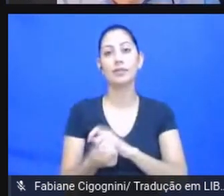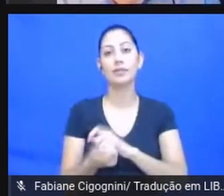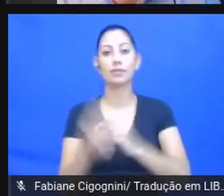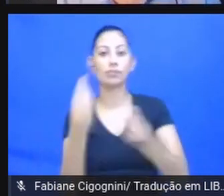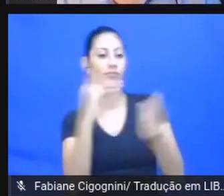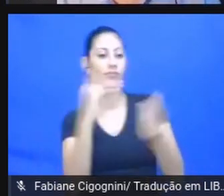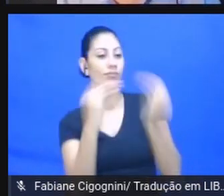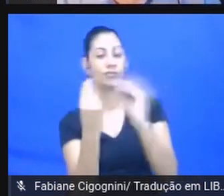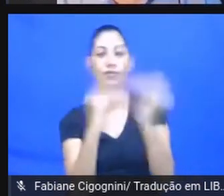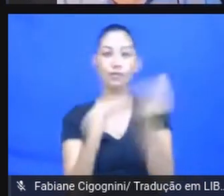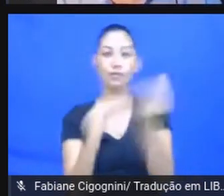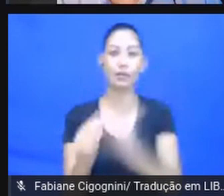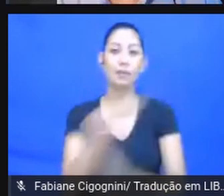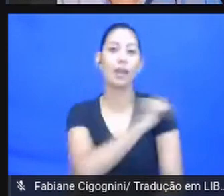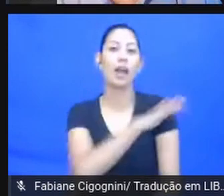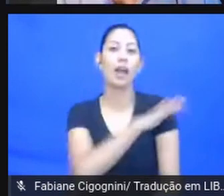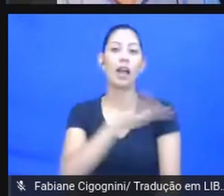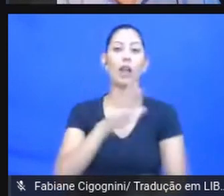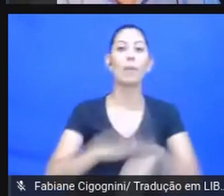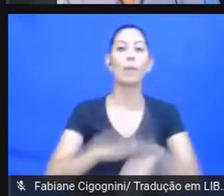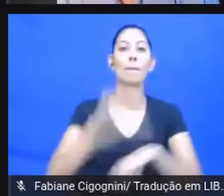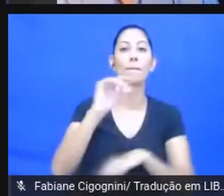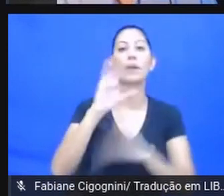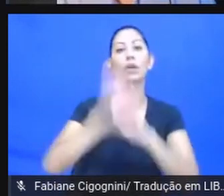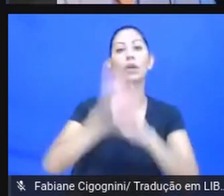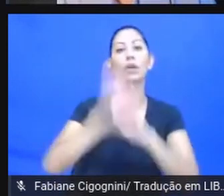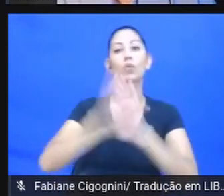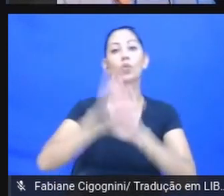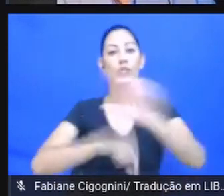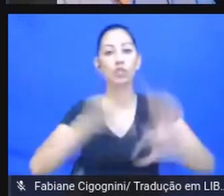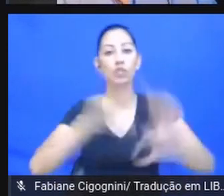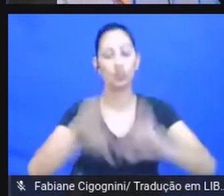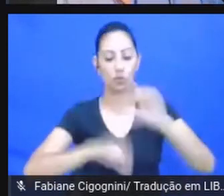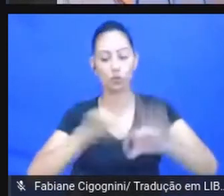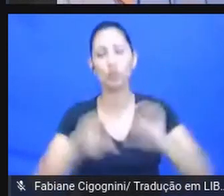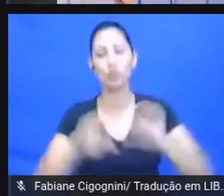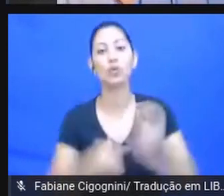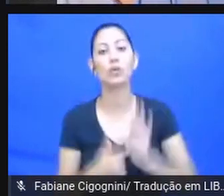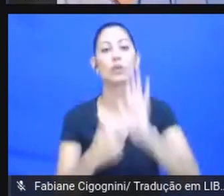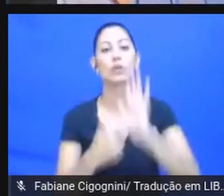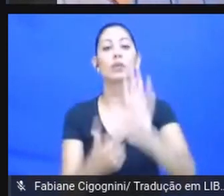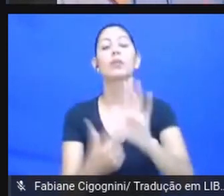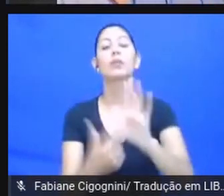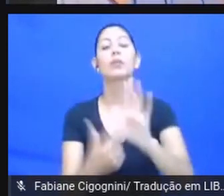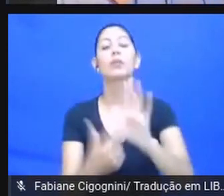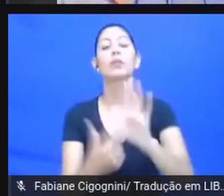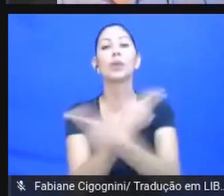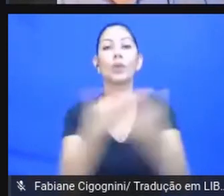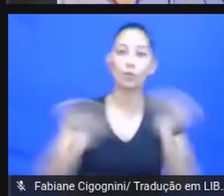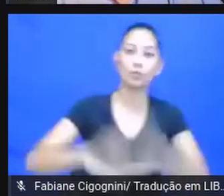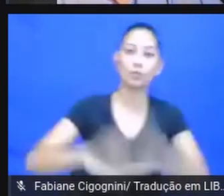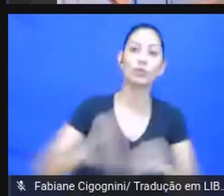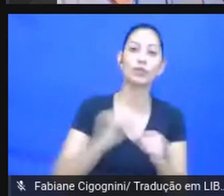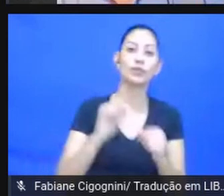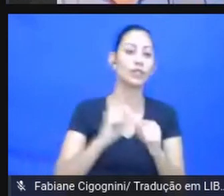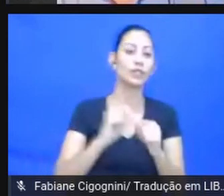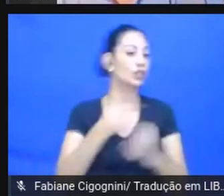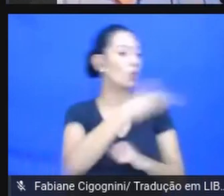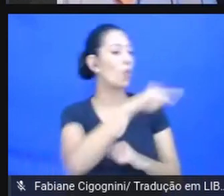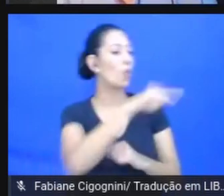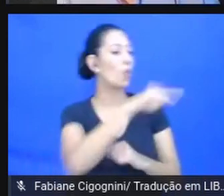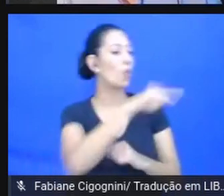que o aluno vai ter mais escolhas no currículo, vai trazer coisas que ele pode fazer em outros lugares, em